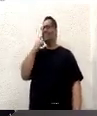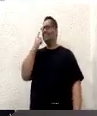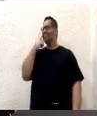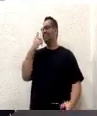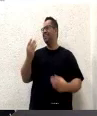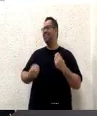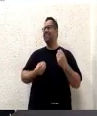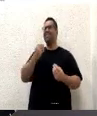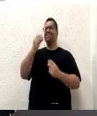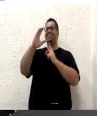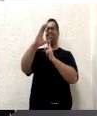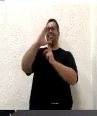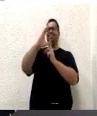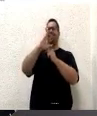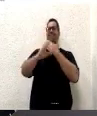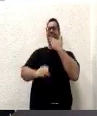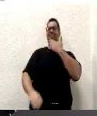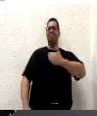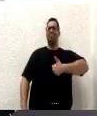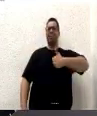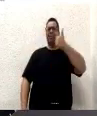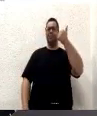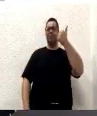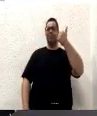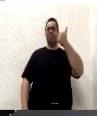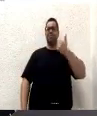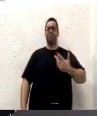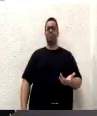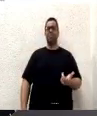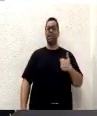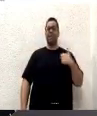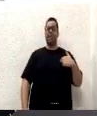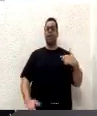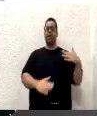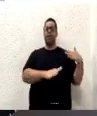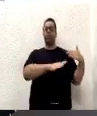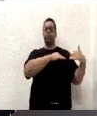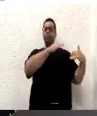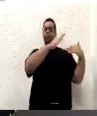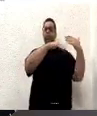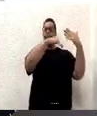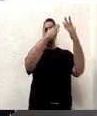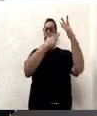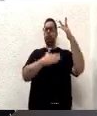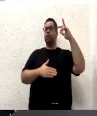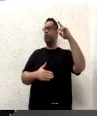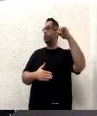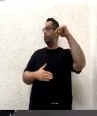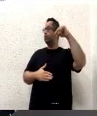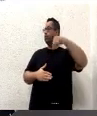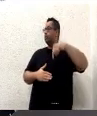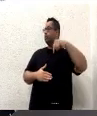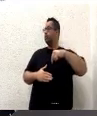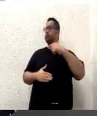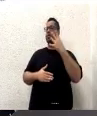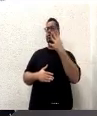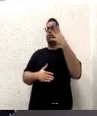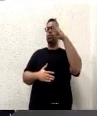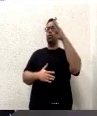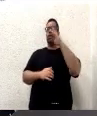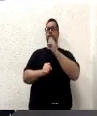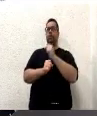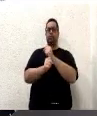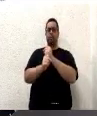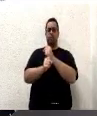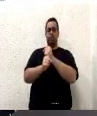o nosso mandato acredita muito nisso e foi assim que nós construímos, durante esses quase 4 anos, essas